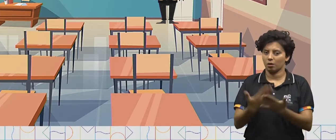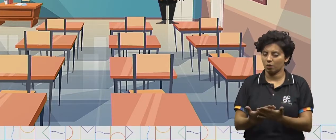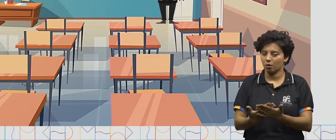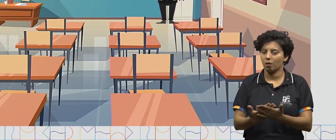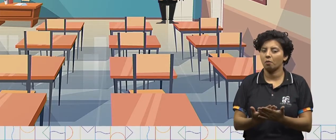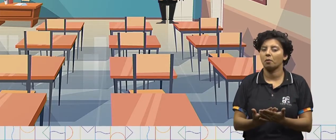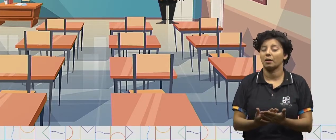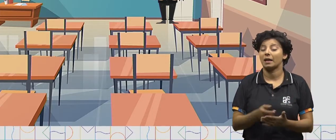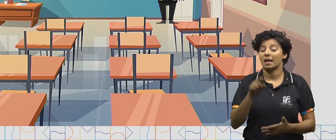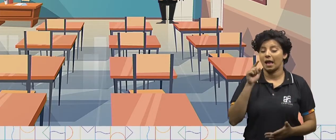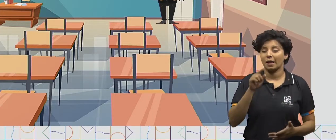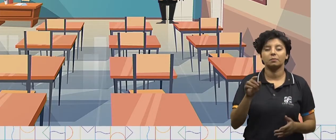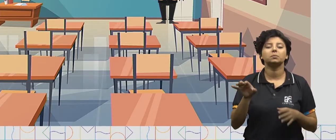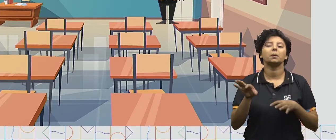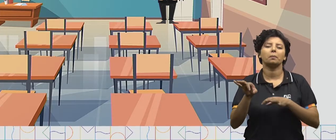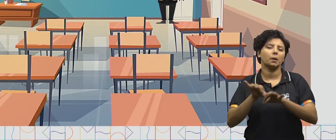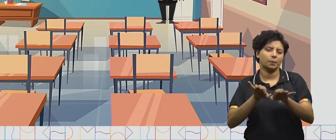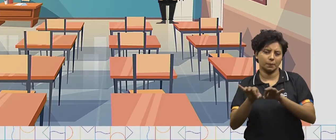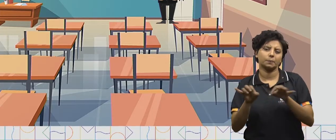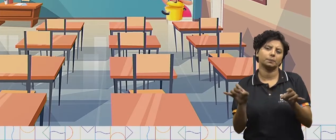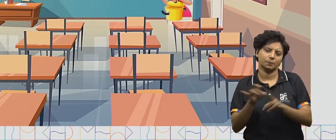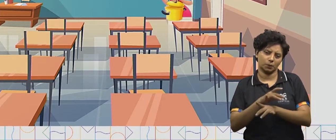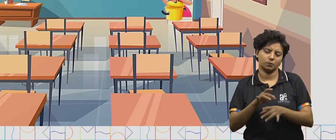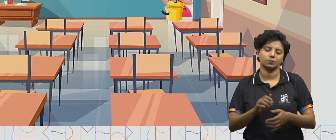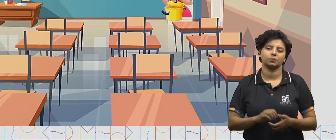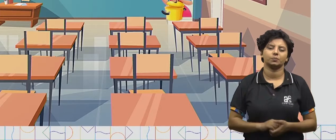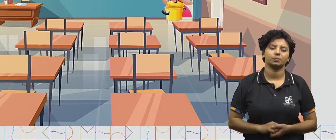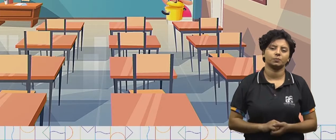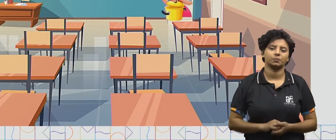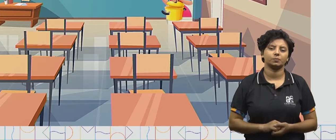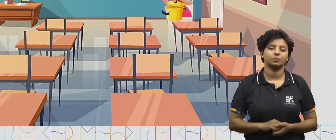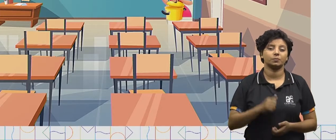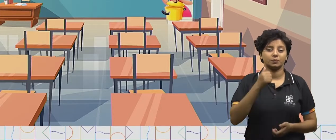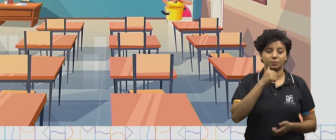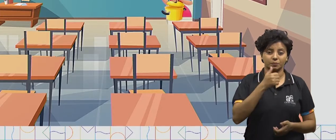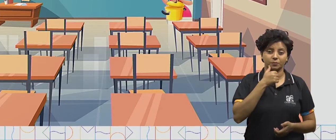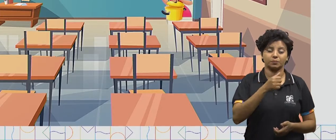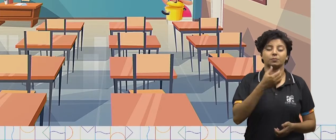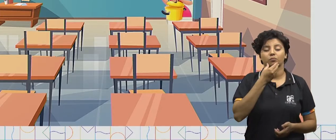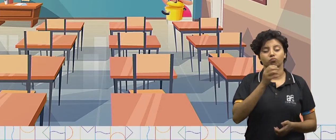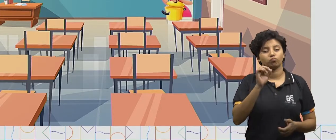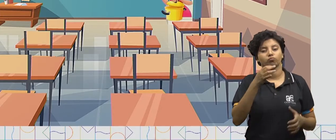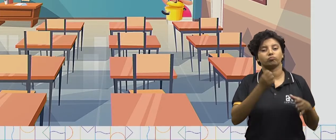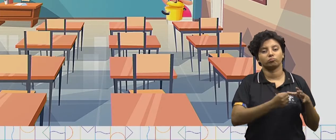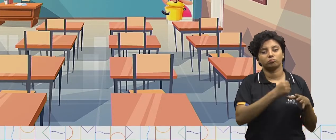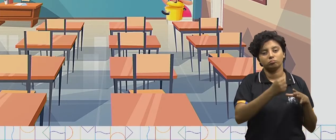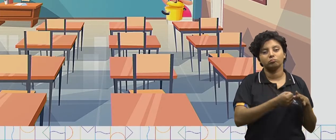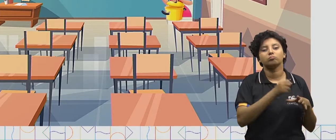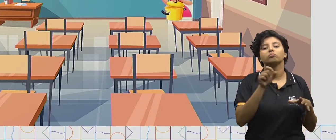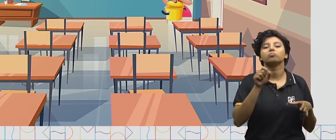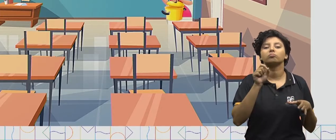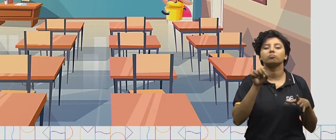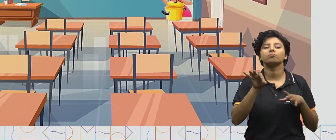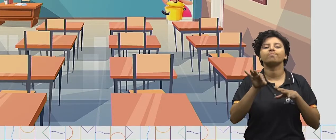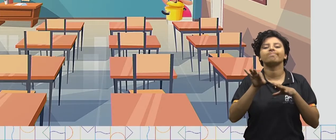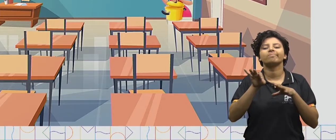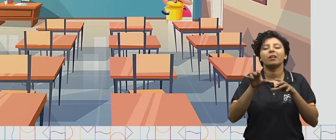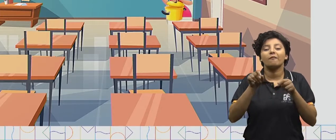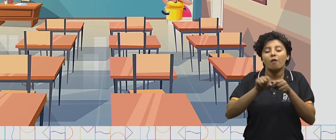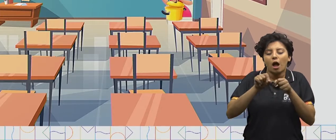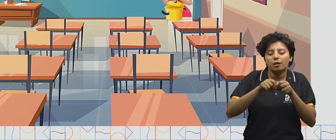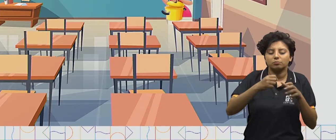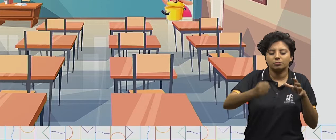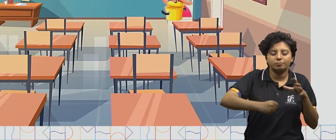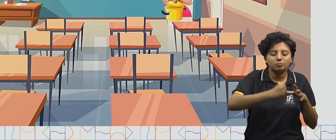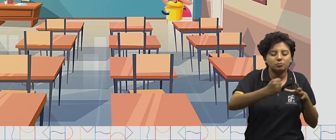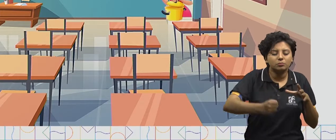escola, garantir que ela esteja em ordem. A merendeira ou merendeiro tem a função de